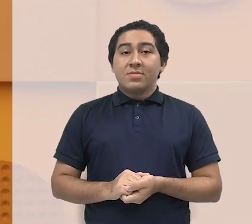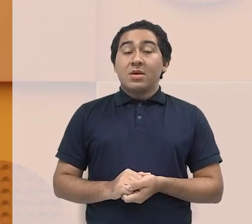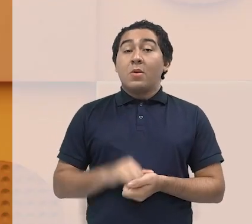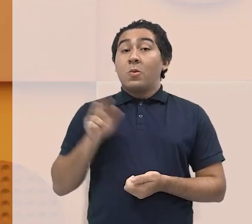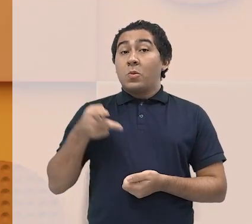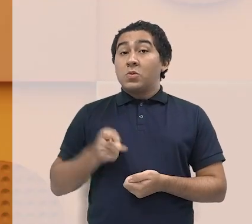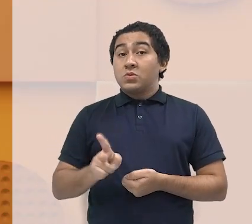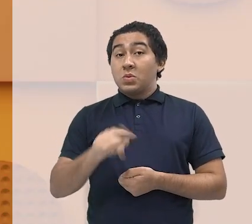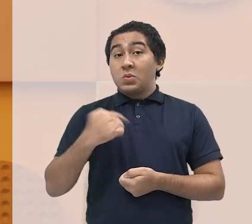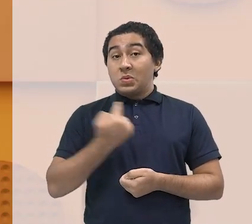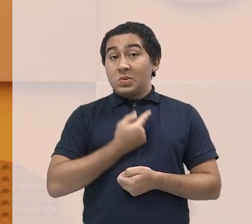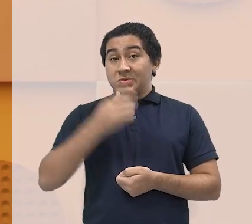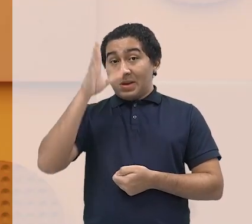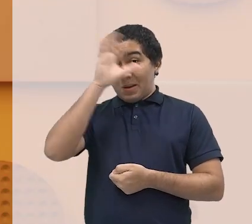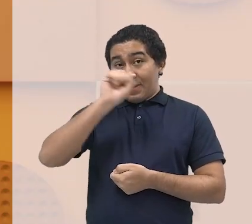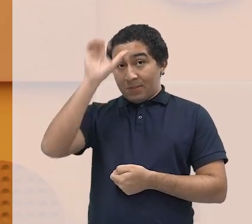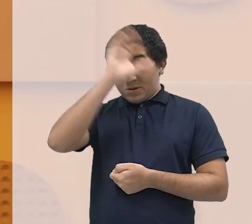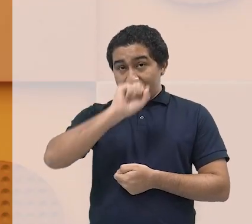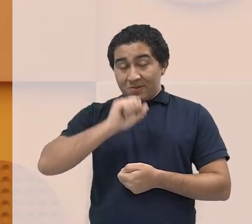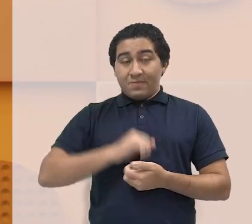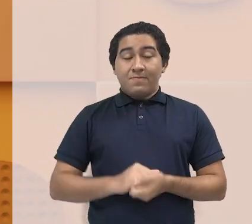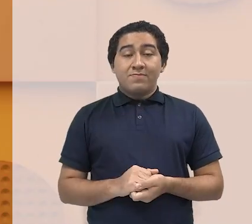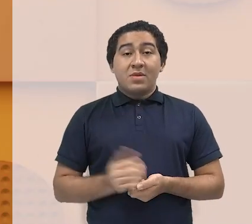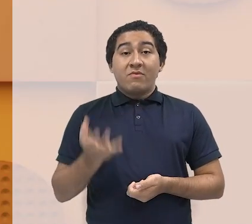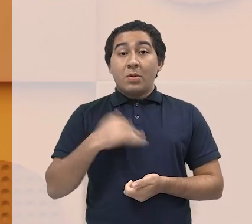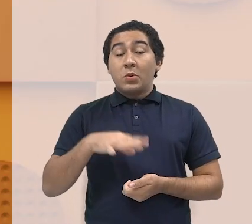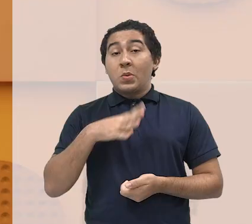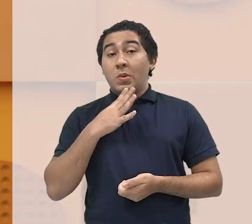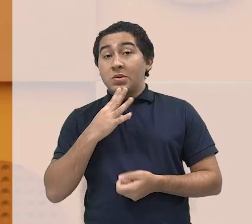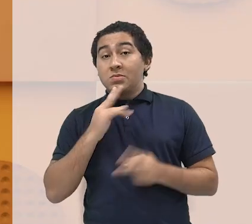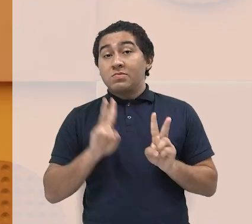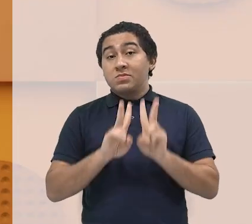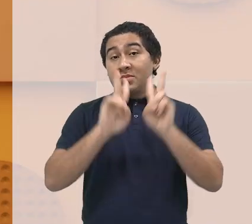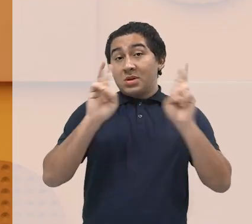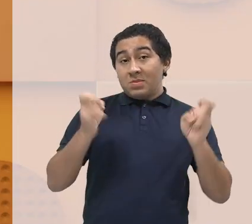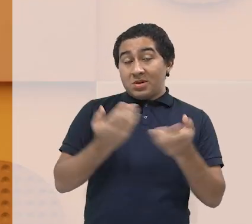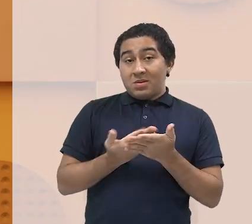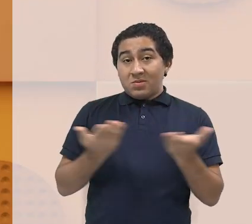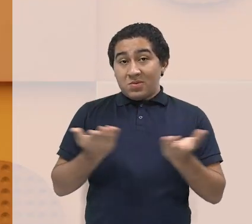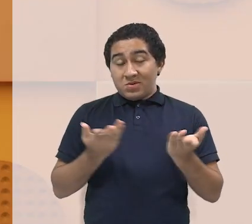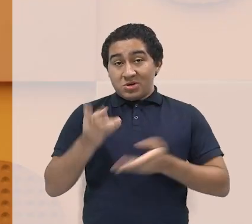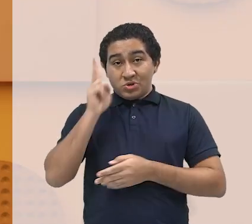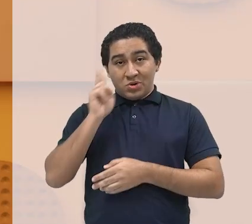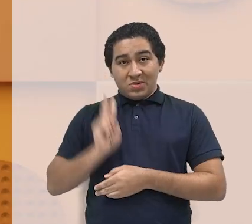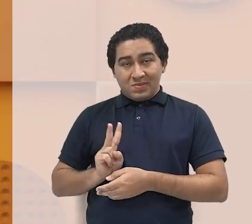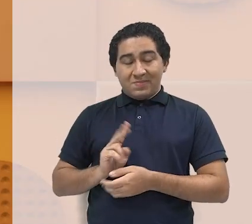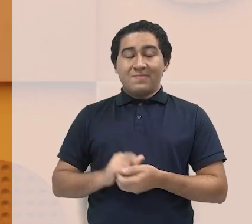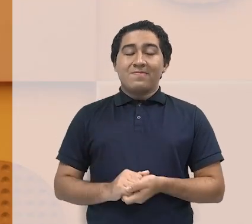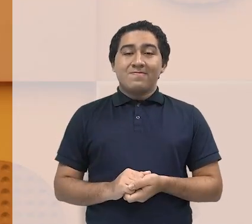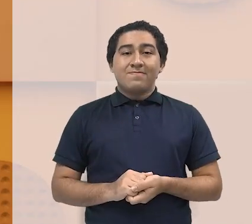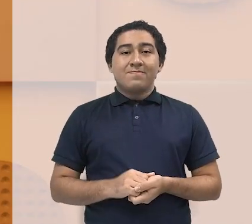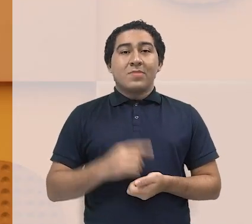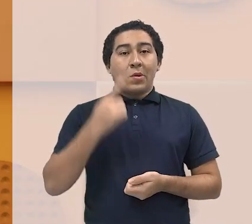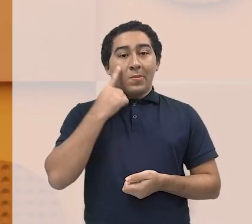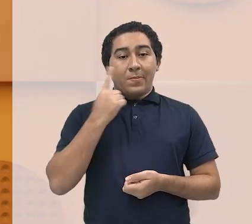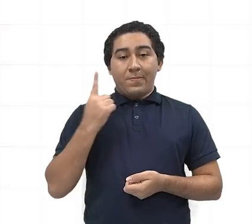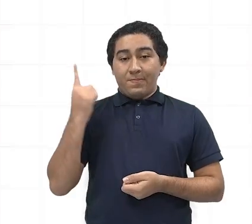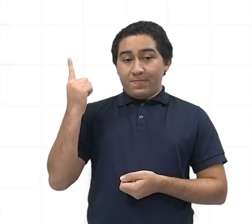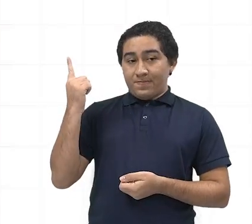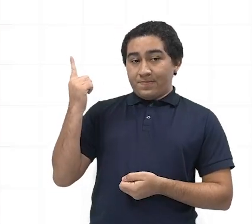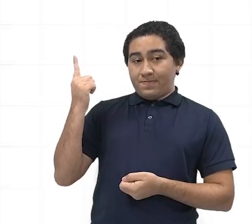o nosso aprendizado, né? Então vamos conhecer mais um pouco sobre História. Então vamos verificar o que temos para a nossa